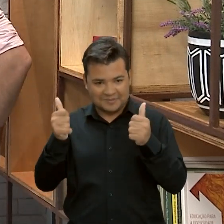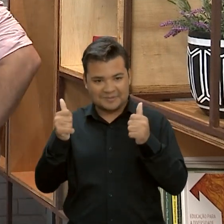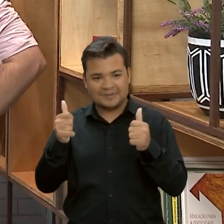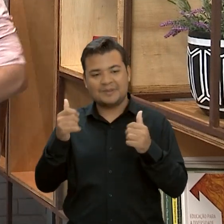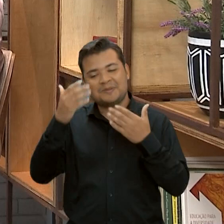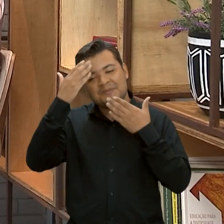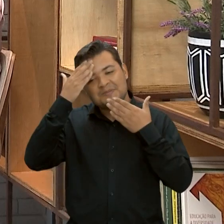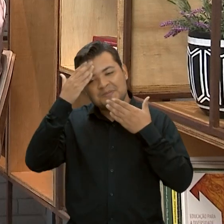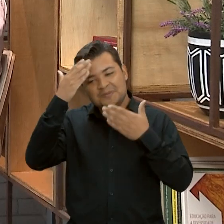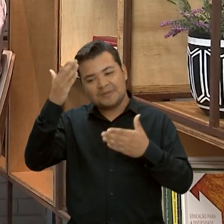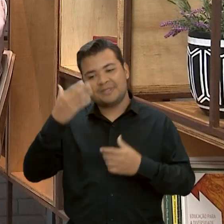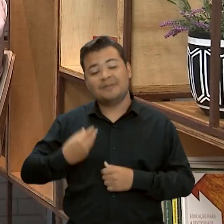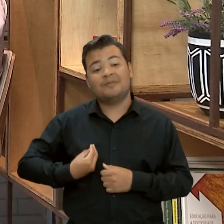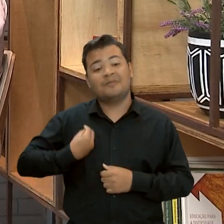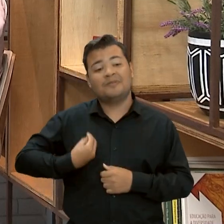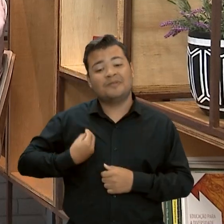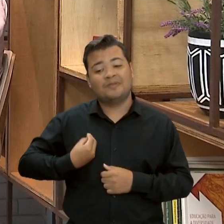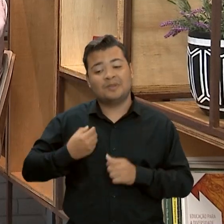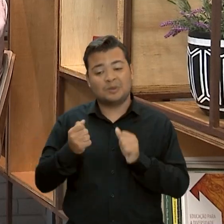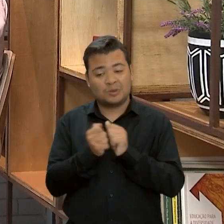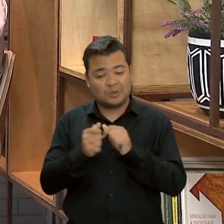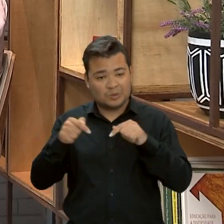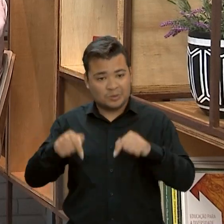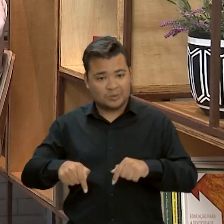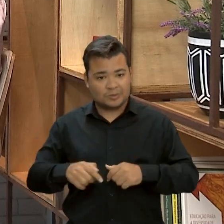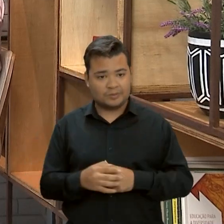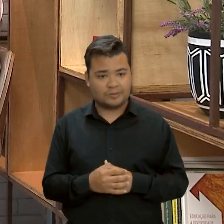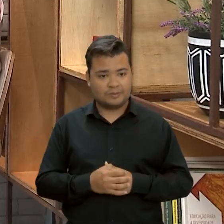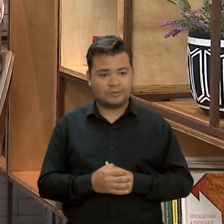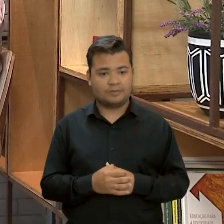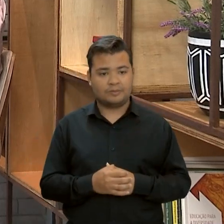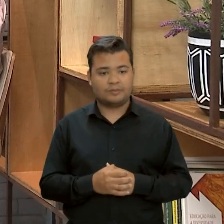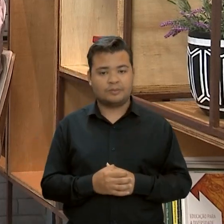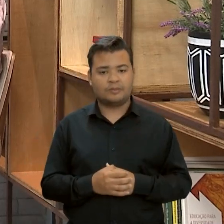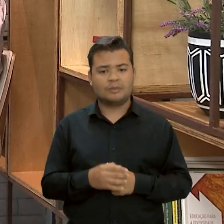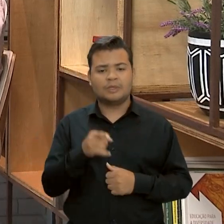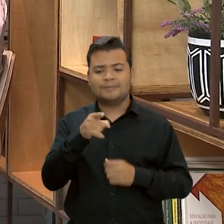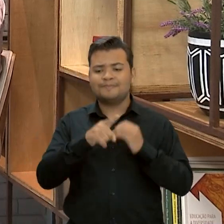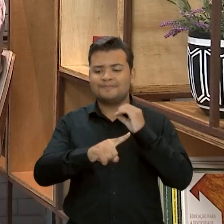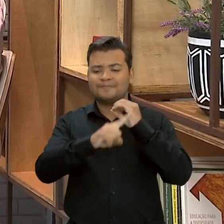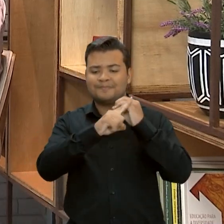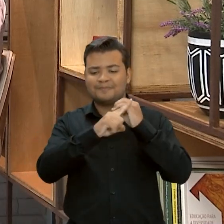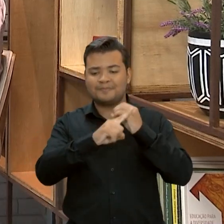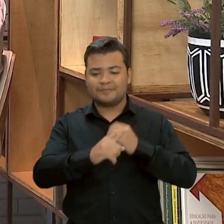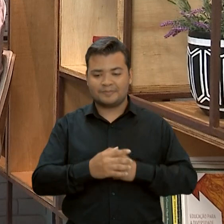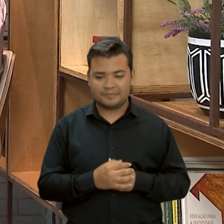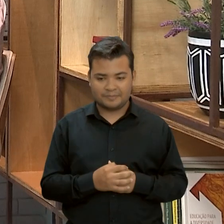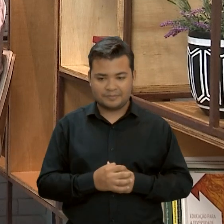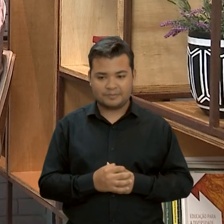Muito obrigado por estar aqui com a gente. Seu microfone está desligado.